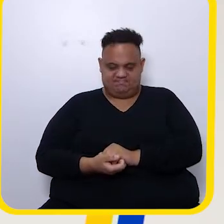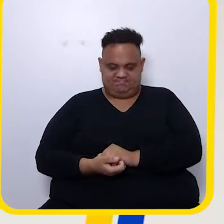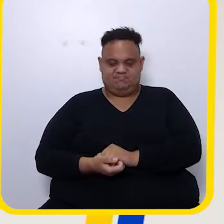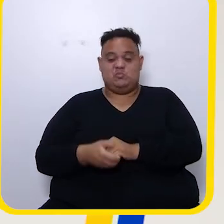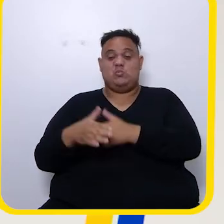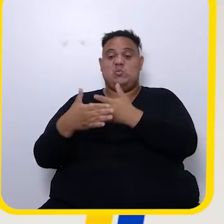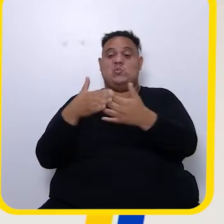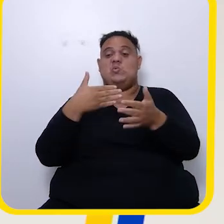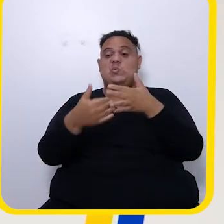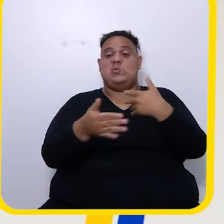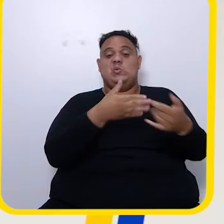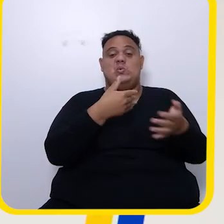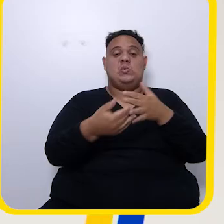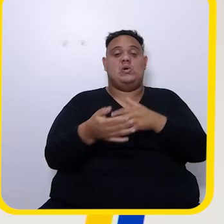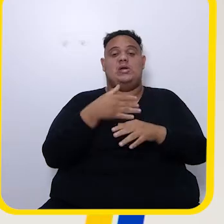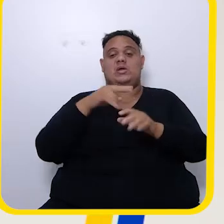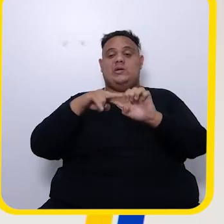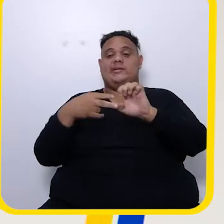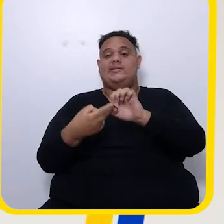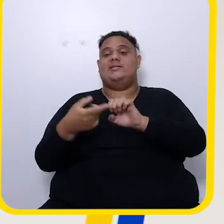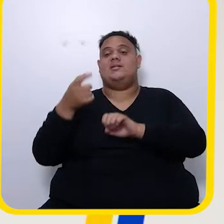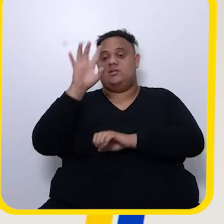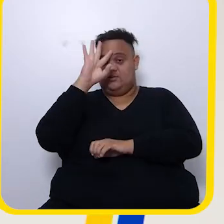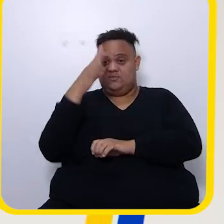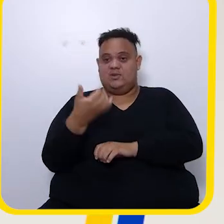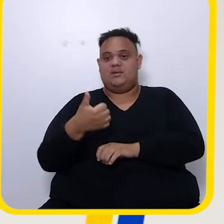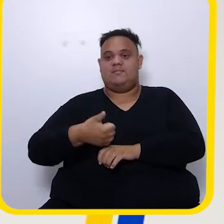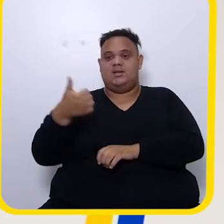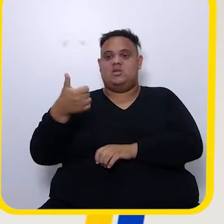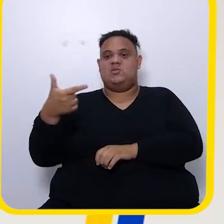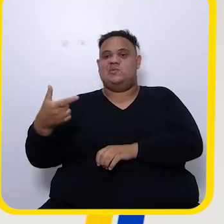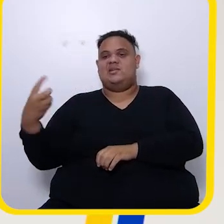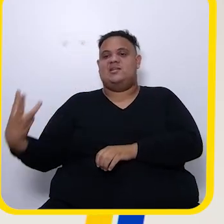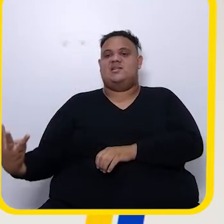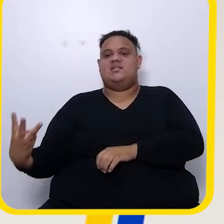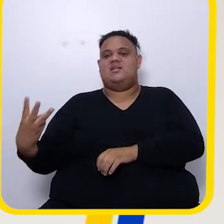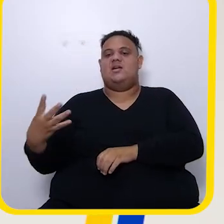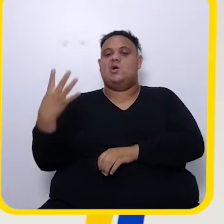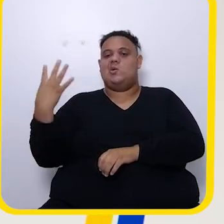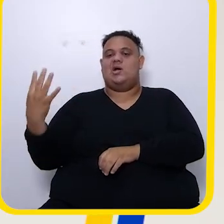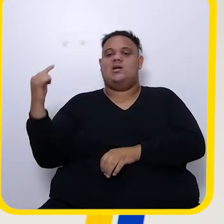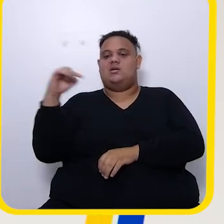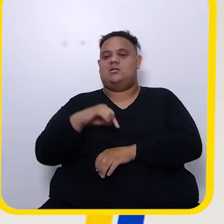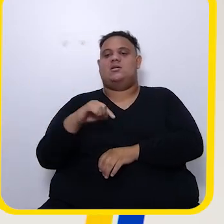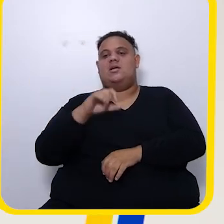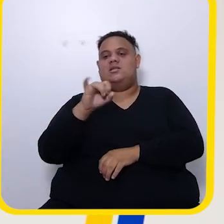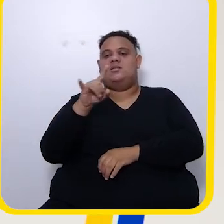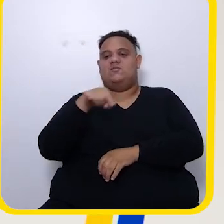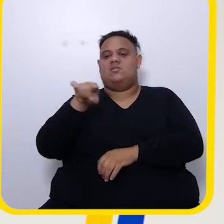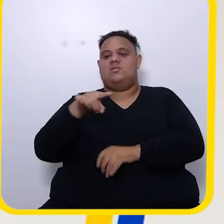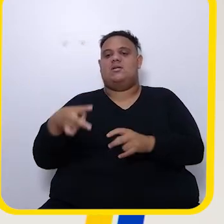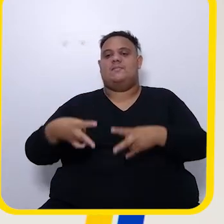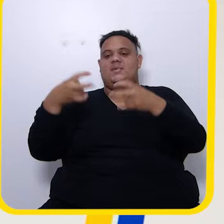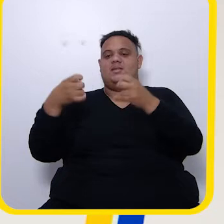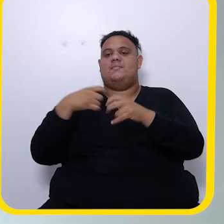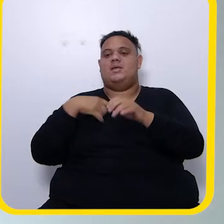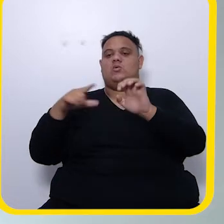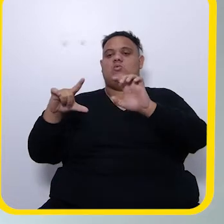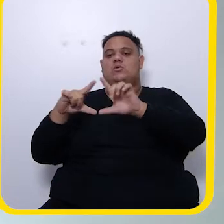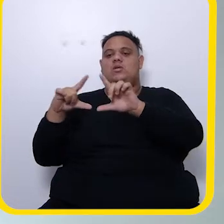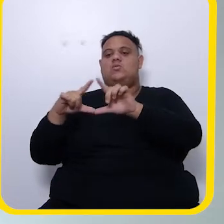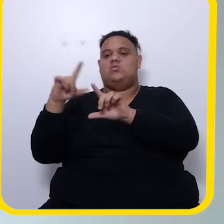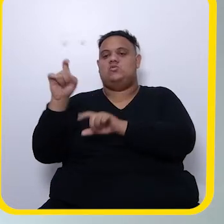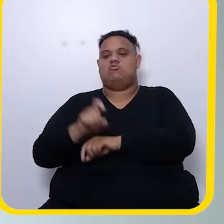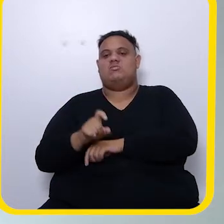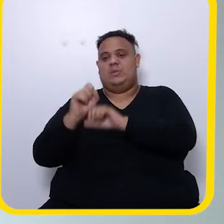equações, gente, se você for resolver, tanto a primeira, a segunda, a terceira ou essa quarta aqui, se você aplicar a fórmula do delta e a do